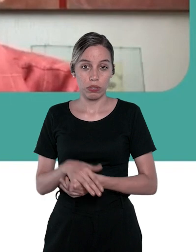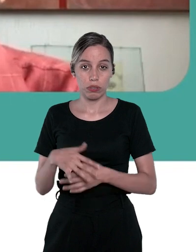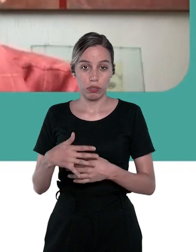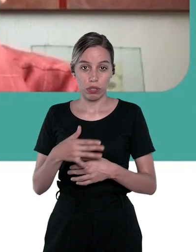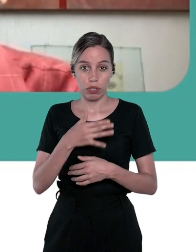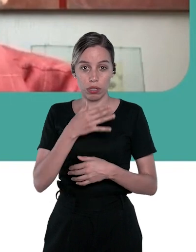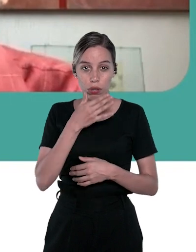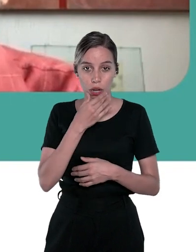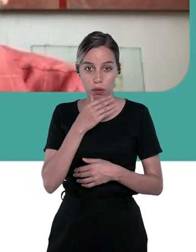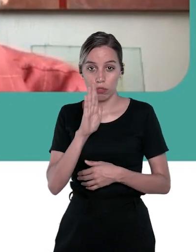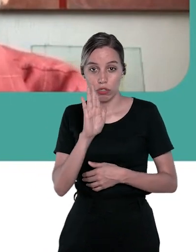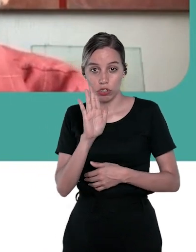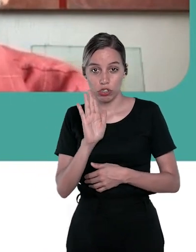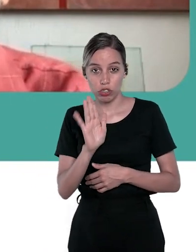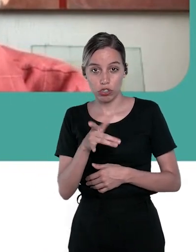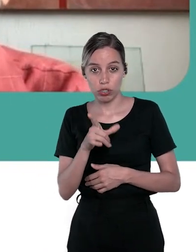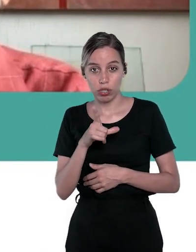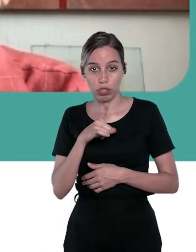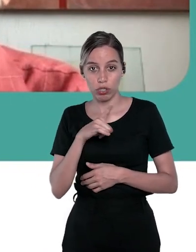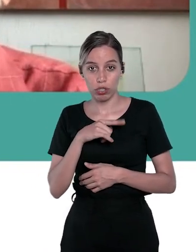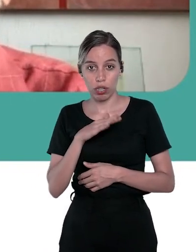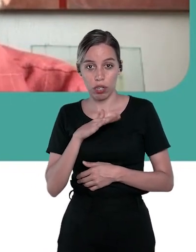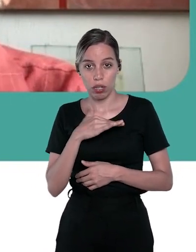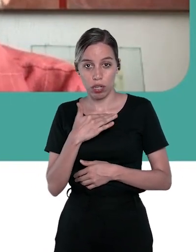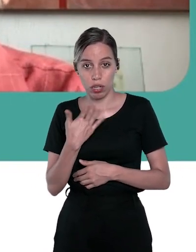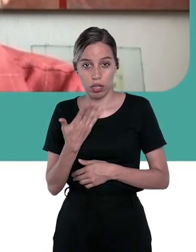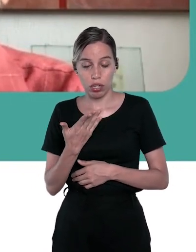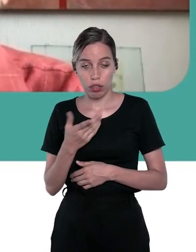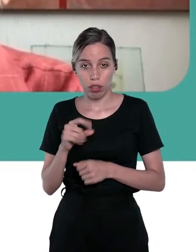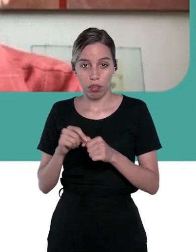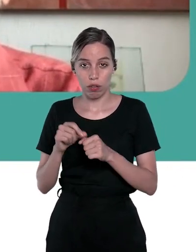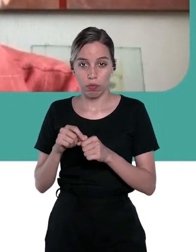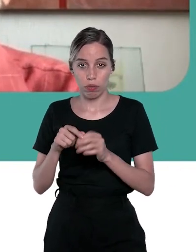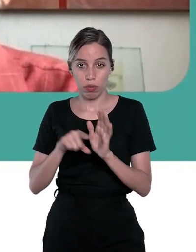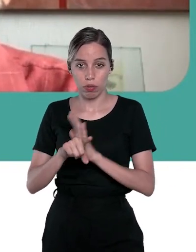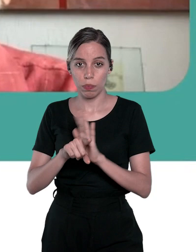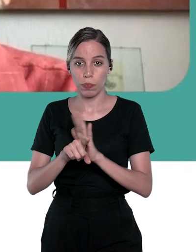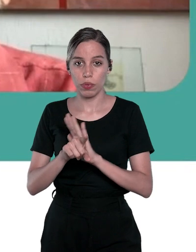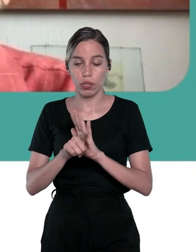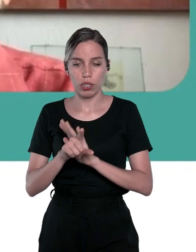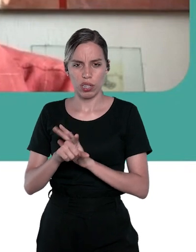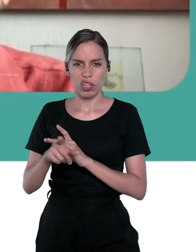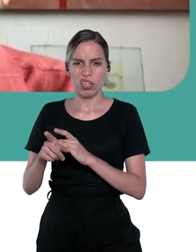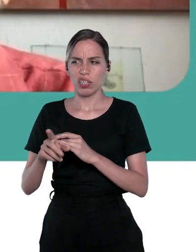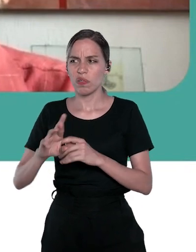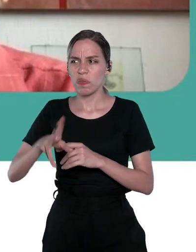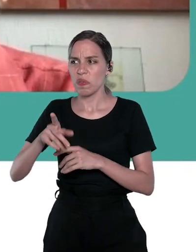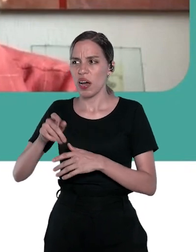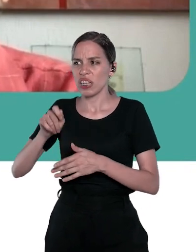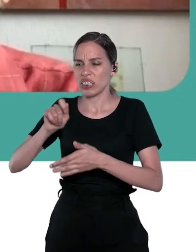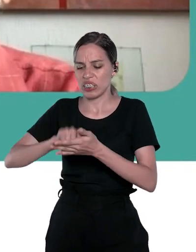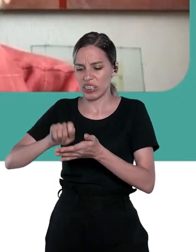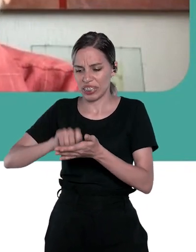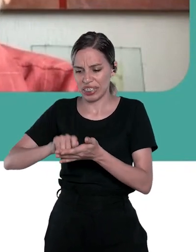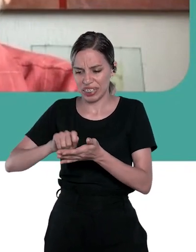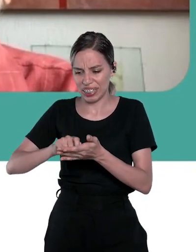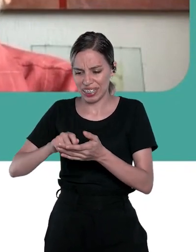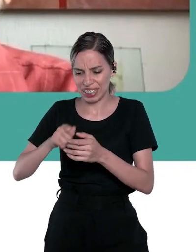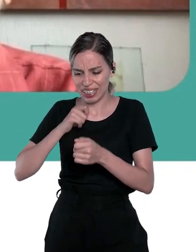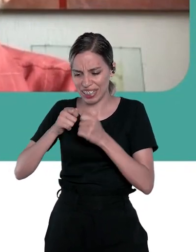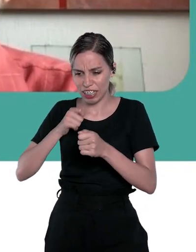Esse já tinha morrido. Então, eu fui fazer uma pesquisa, não uma entrevista, numa sessão espírita